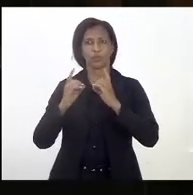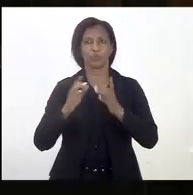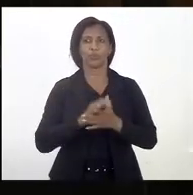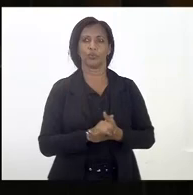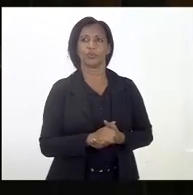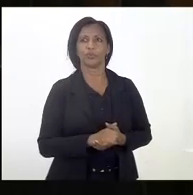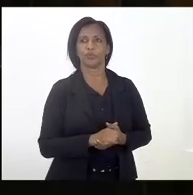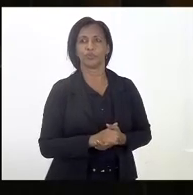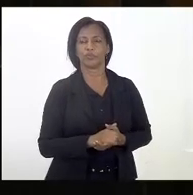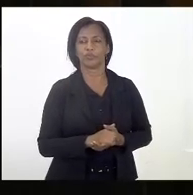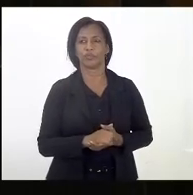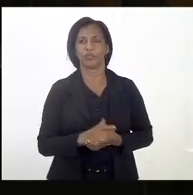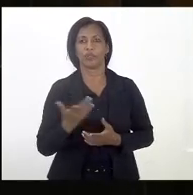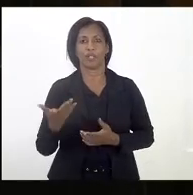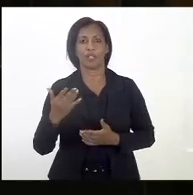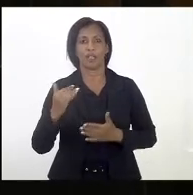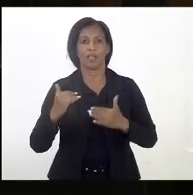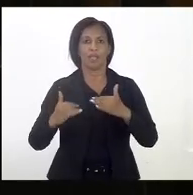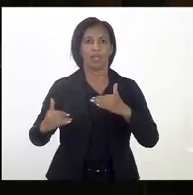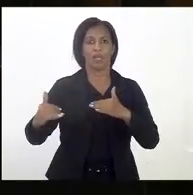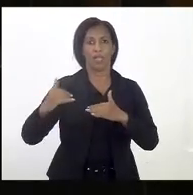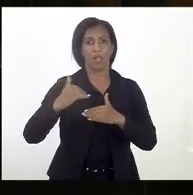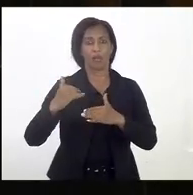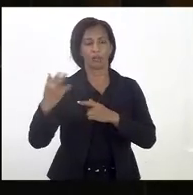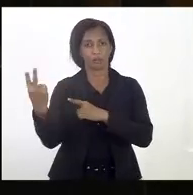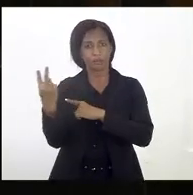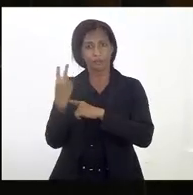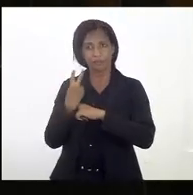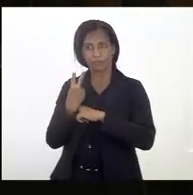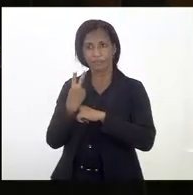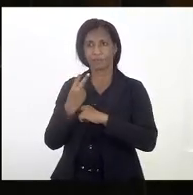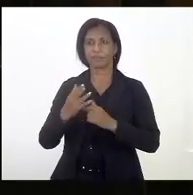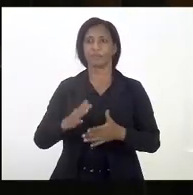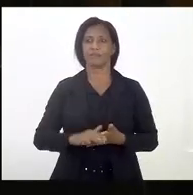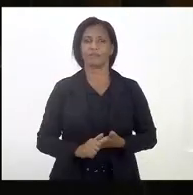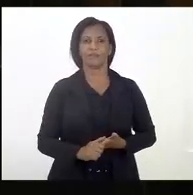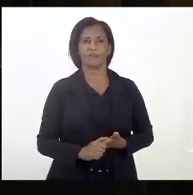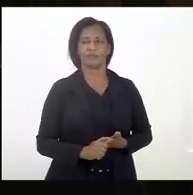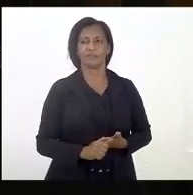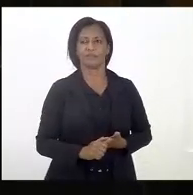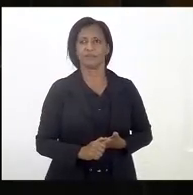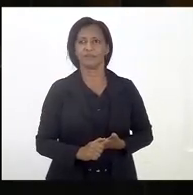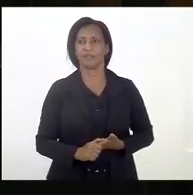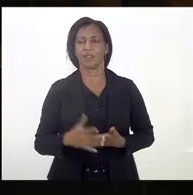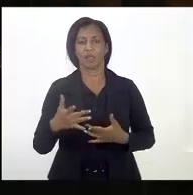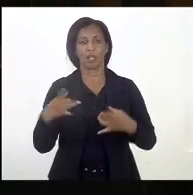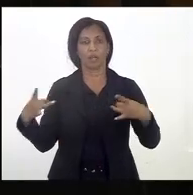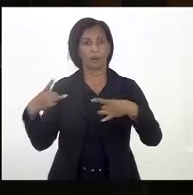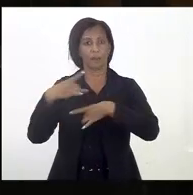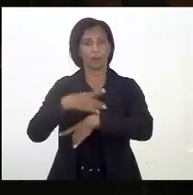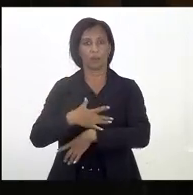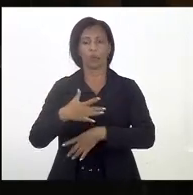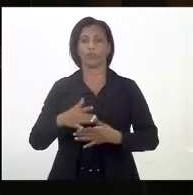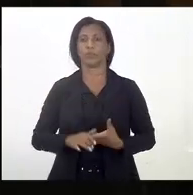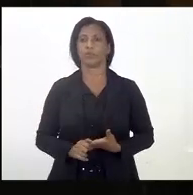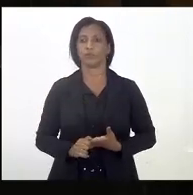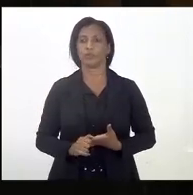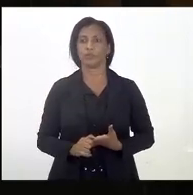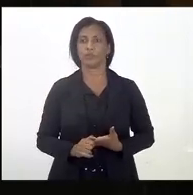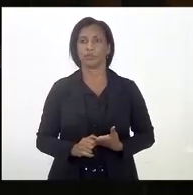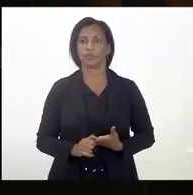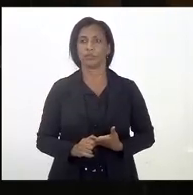armamento para servir de instrumento de auto defesa do guarda municipal naquele que está exposto combatendo a